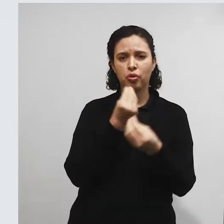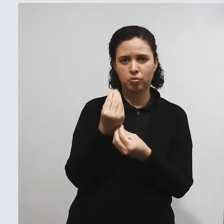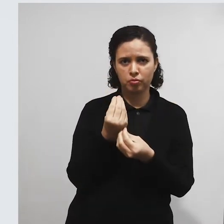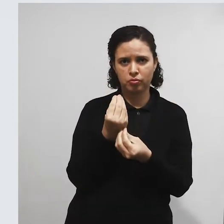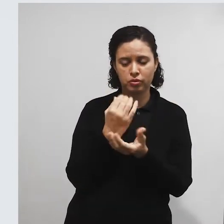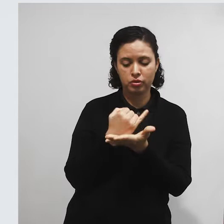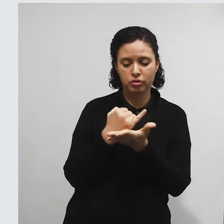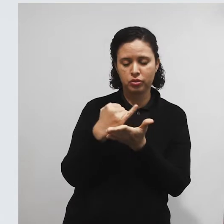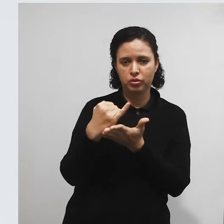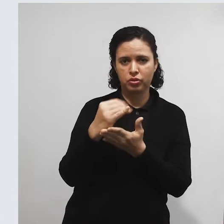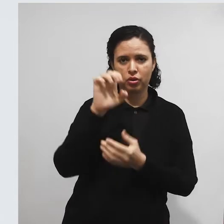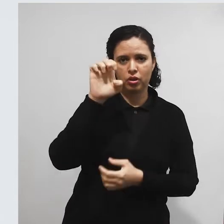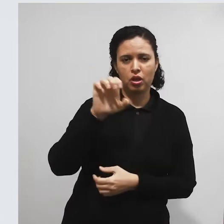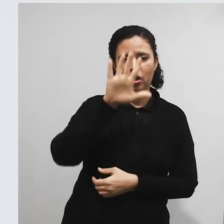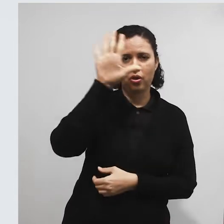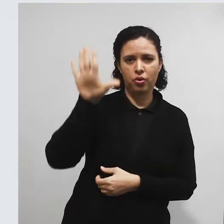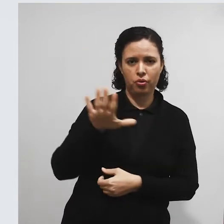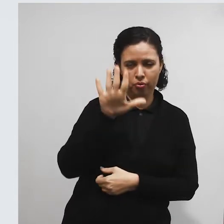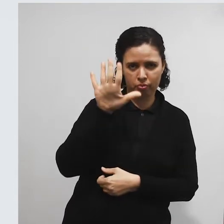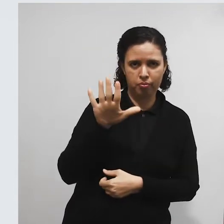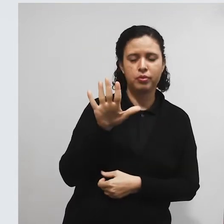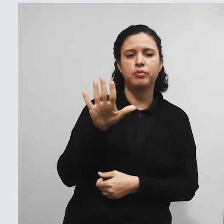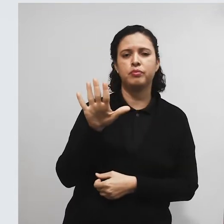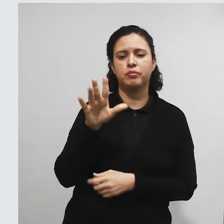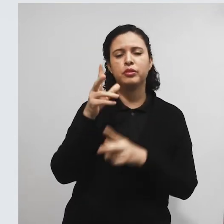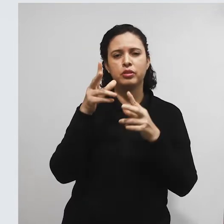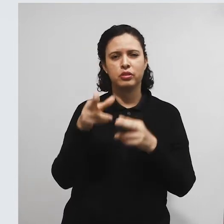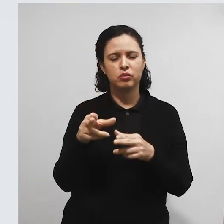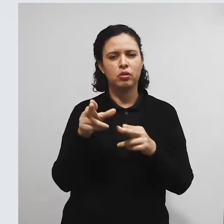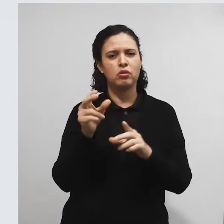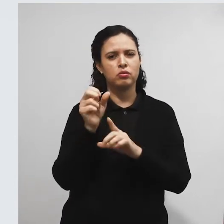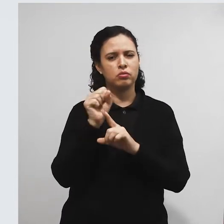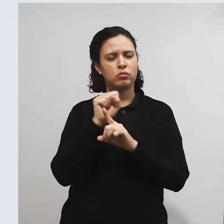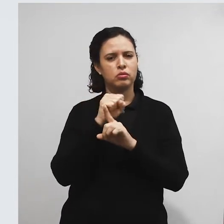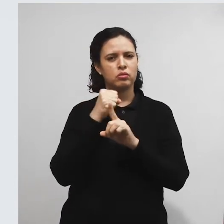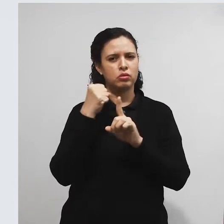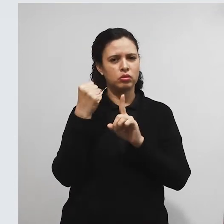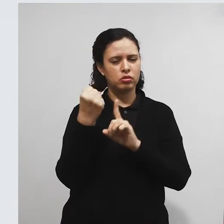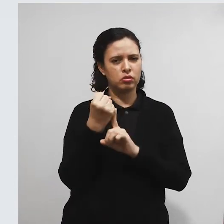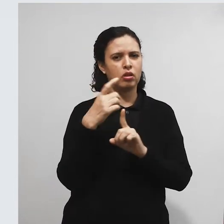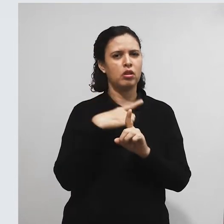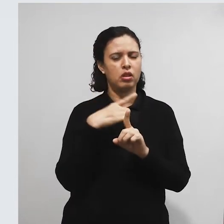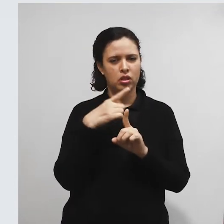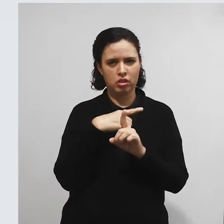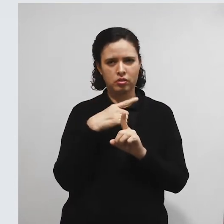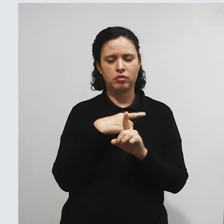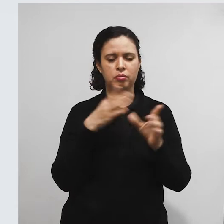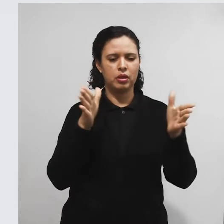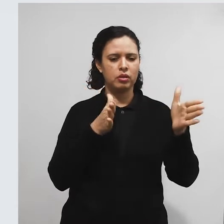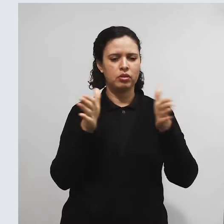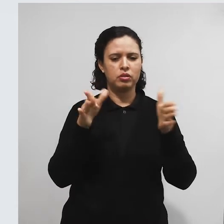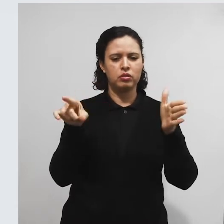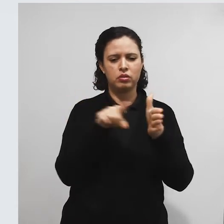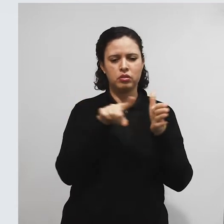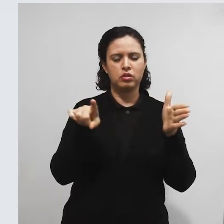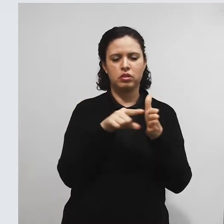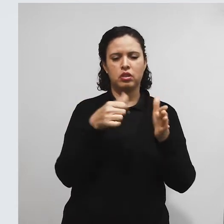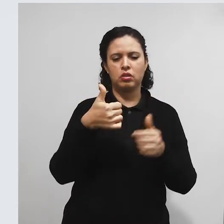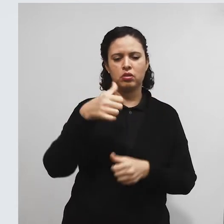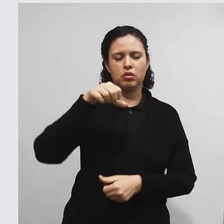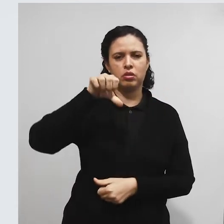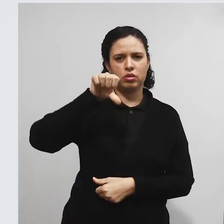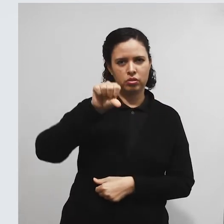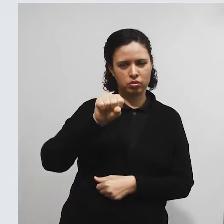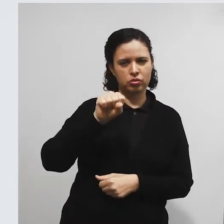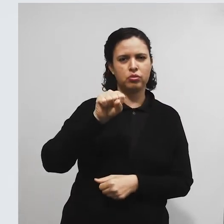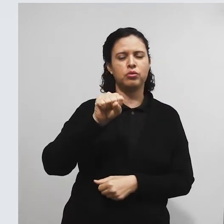início na Europa, né, assim como a sociologia, né, tem uma herança europeia. Ali entre os séculos